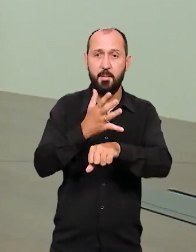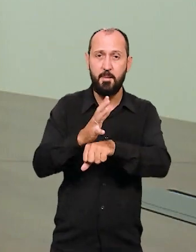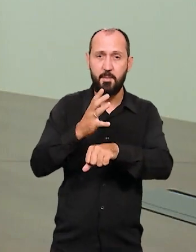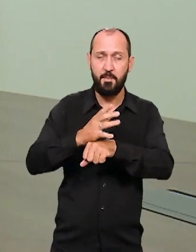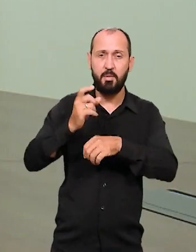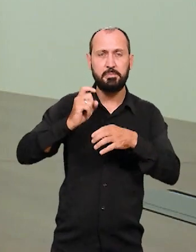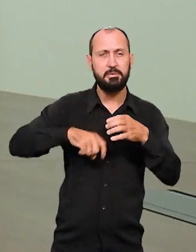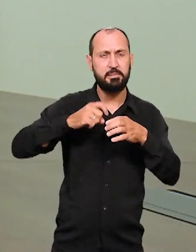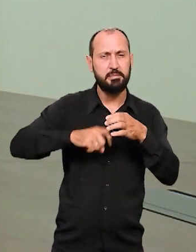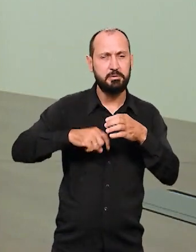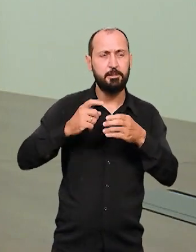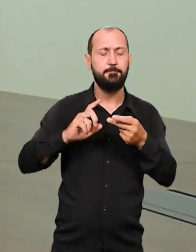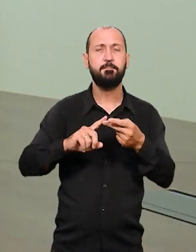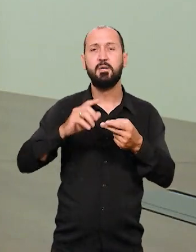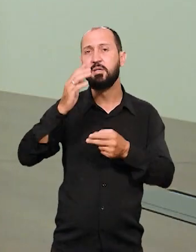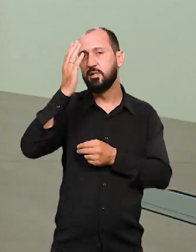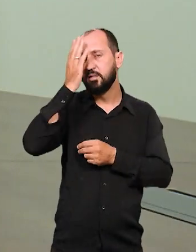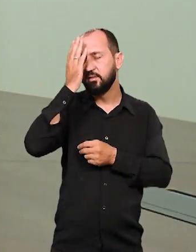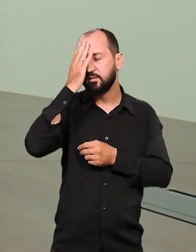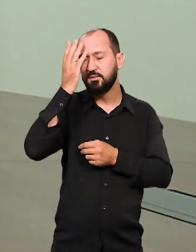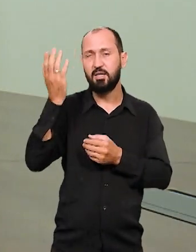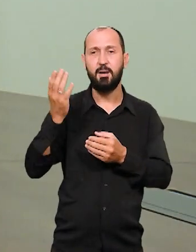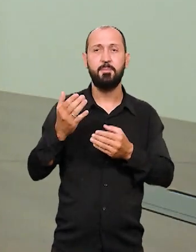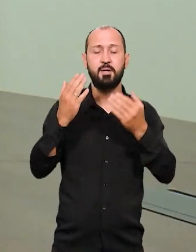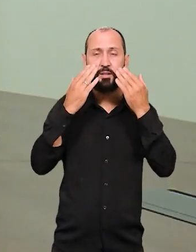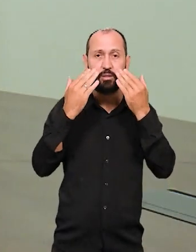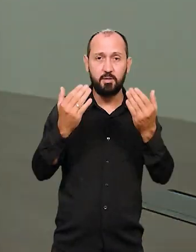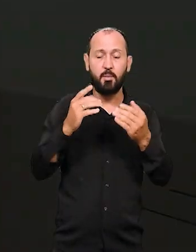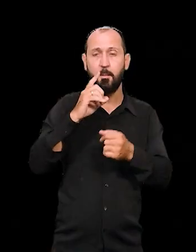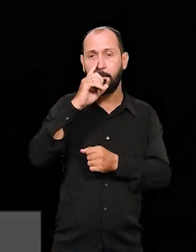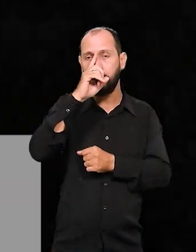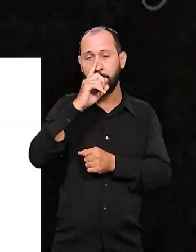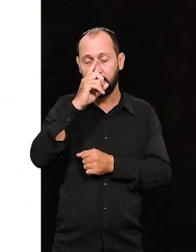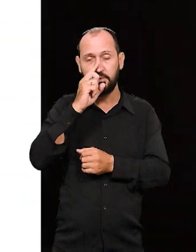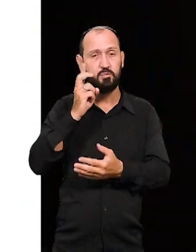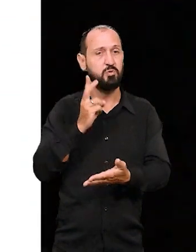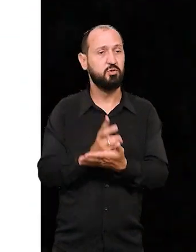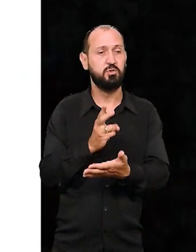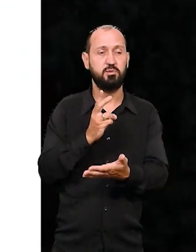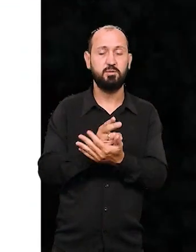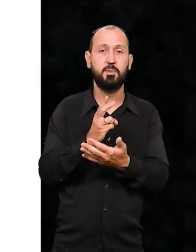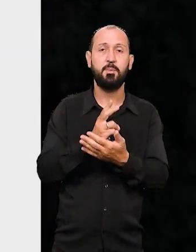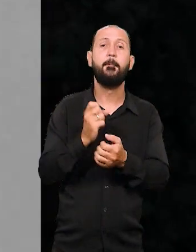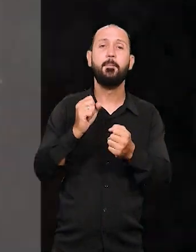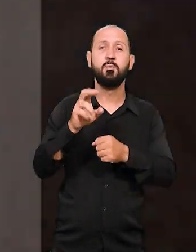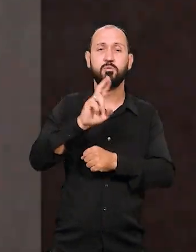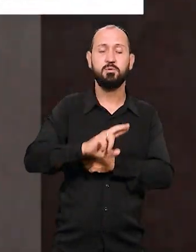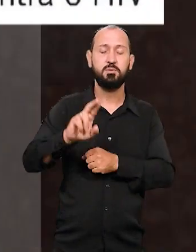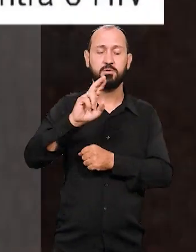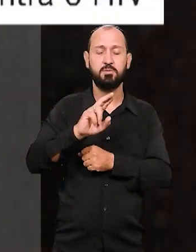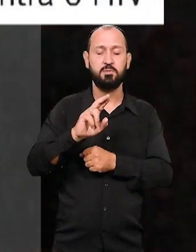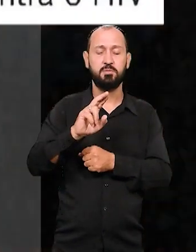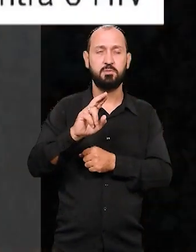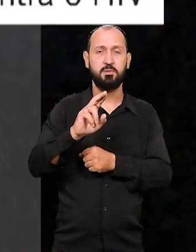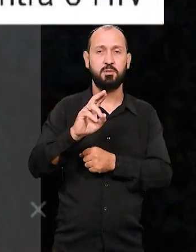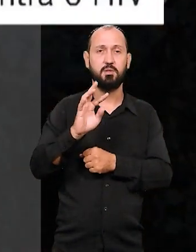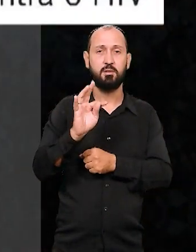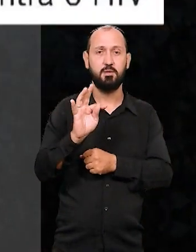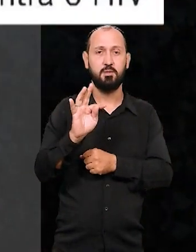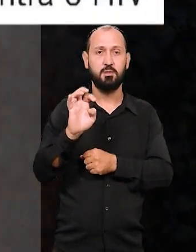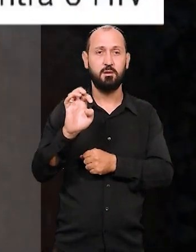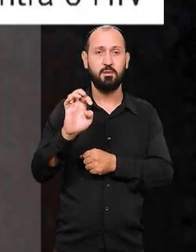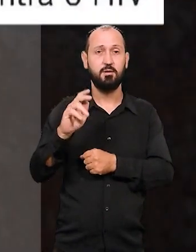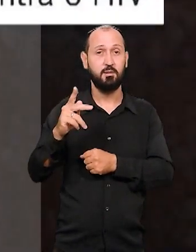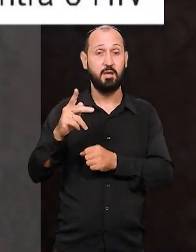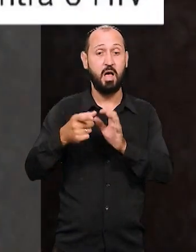uma prática sexual muito ativa e que sabem que estão se expondo a risco com maior frequência, podem usar a PrEP,